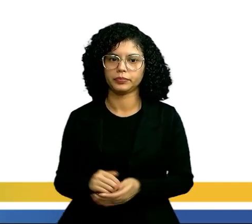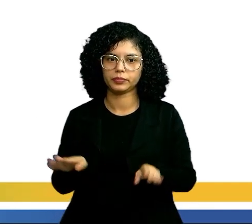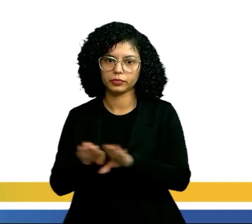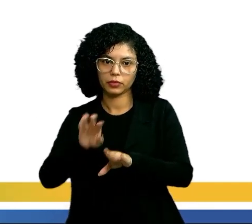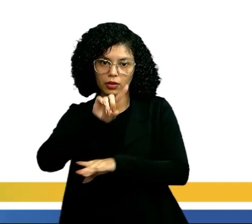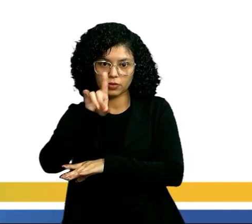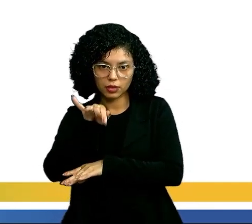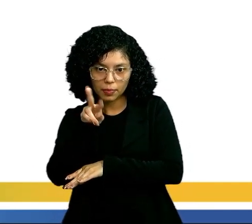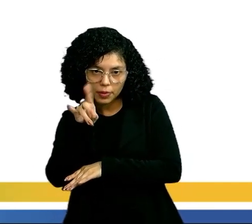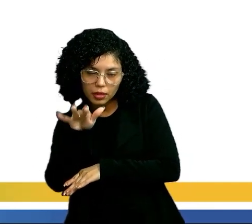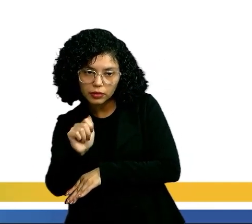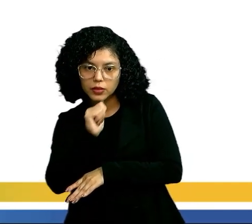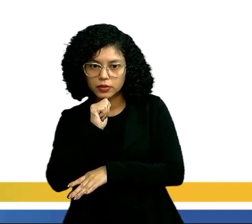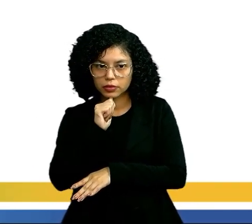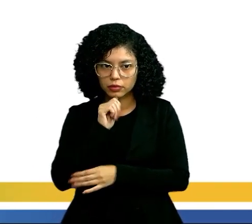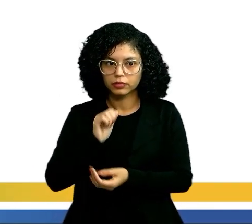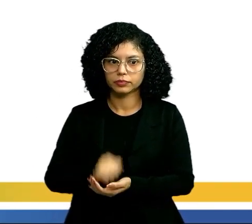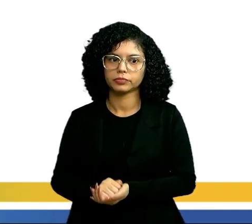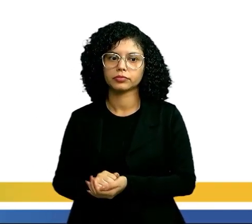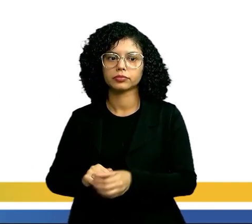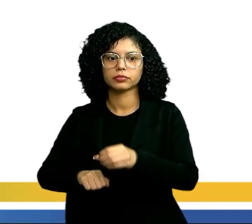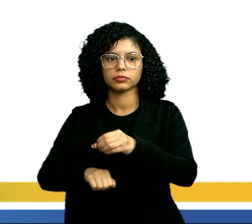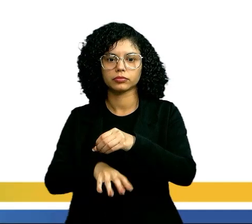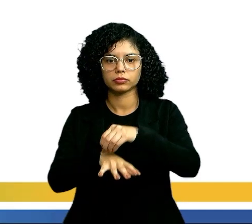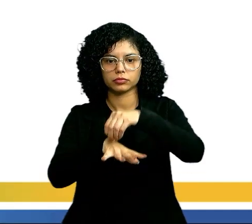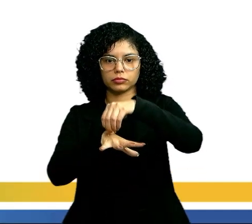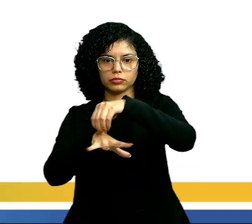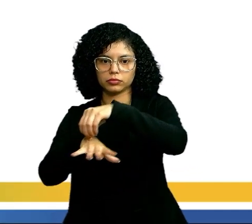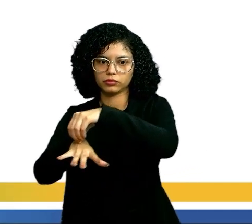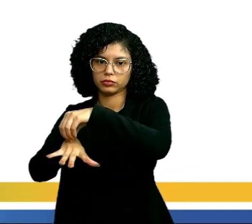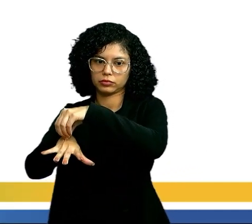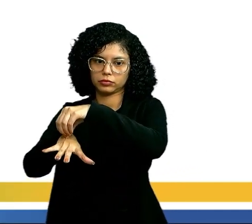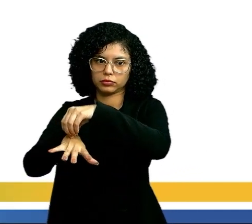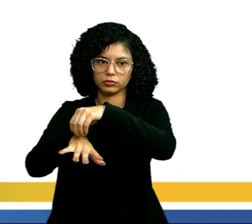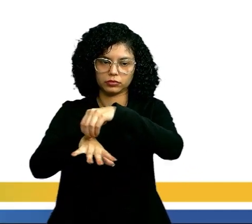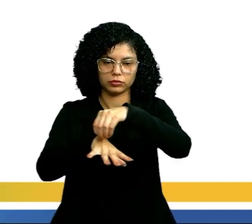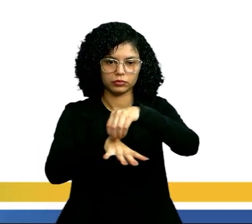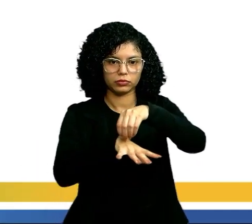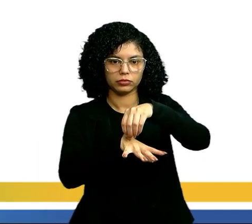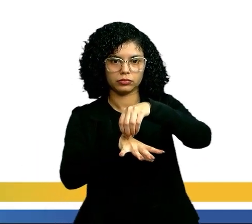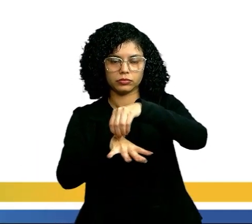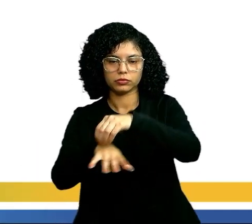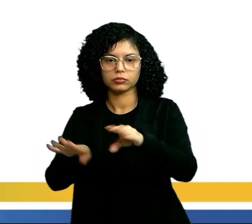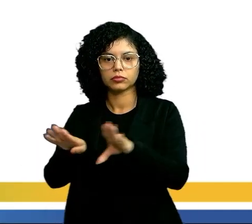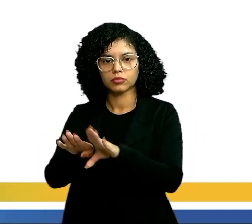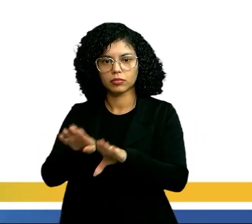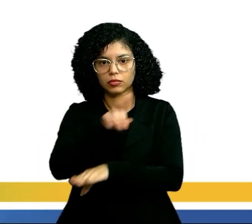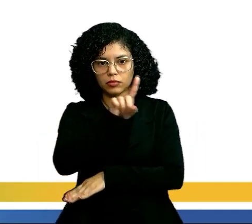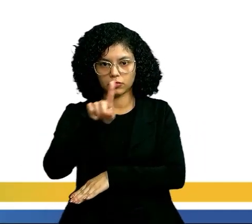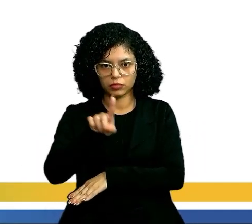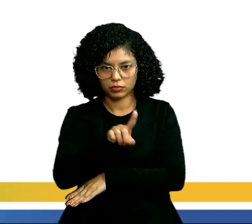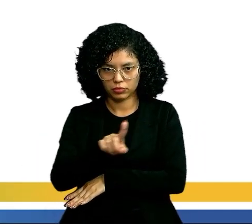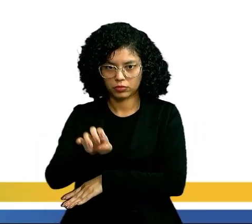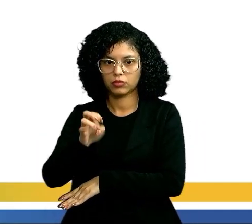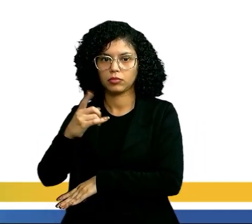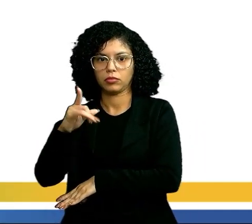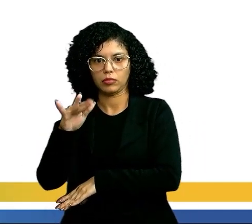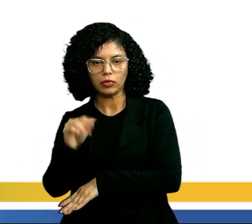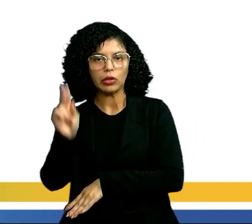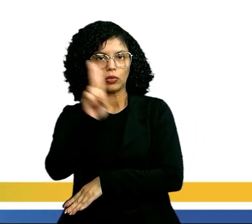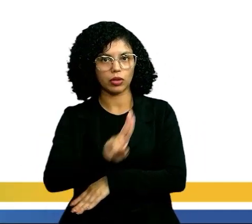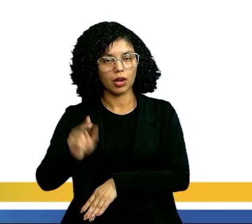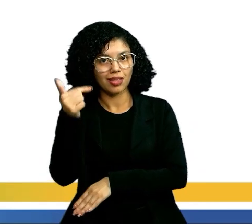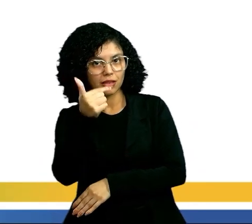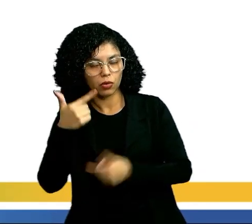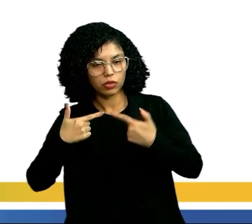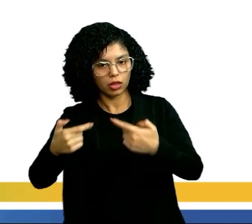Zeppelin. Os Zeppelins, que são pouco falados, eram bastante utilizados, por exemplo, na Segunda Guerra Mundial para bombardeios, né?